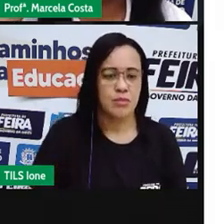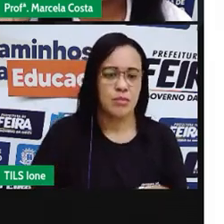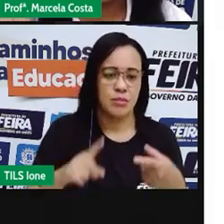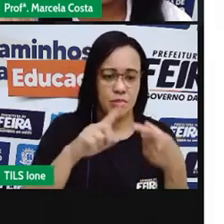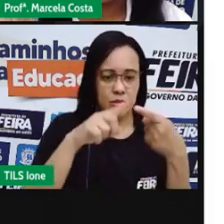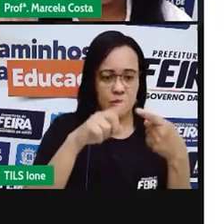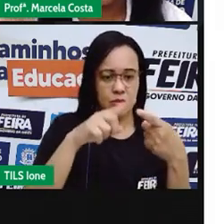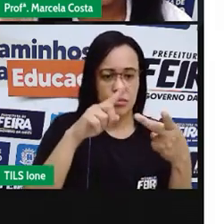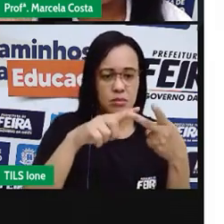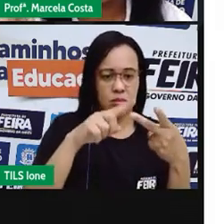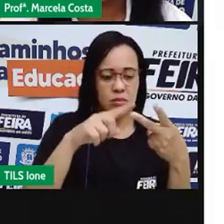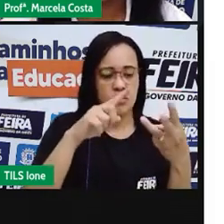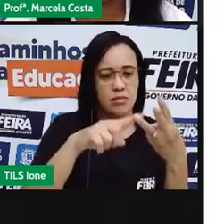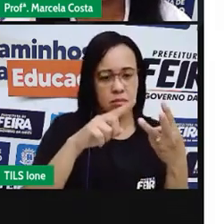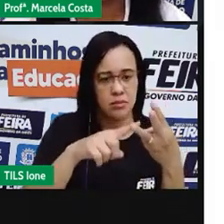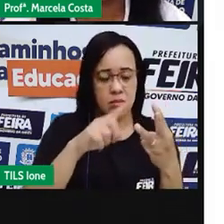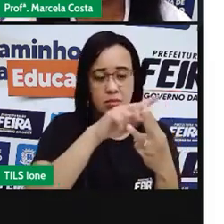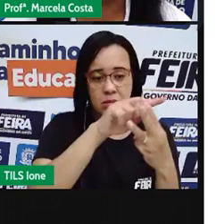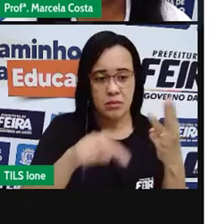Três sílabas.